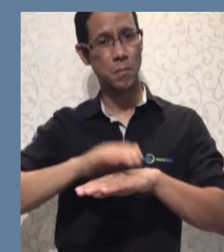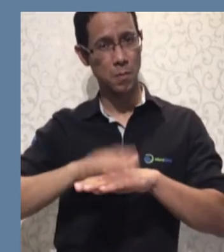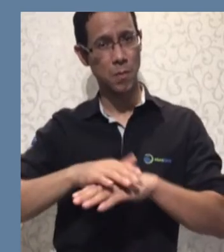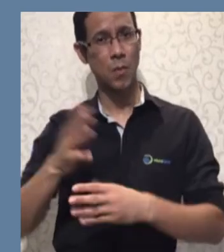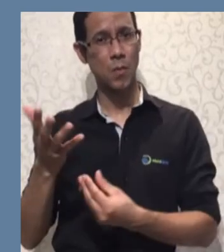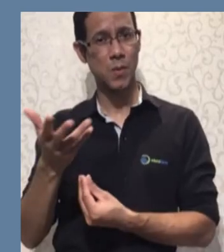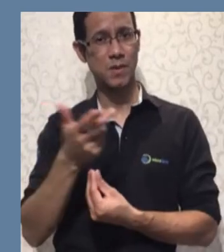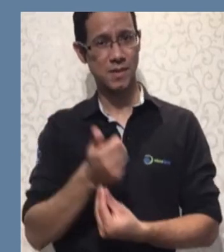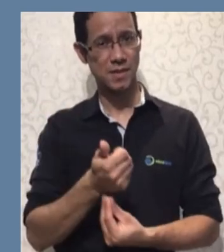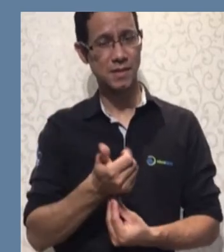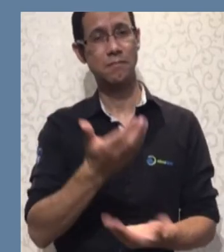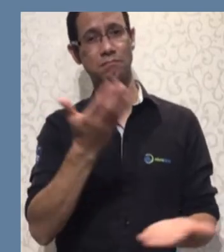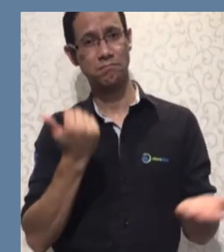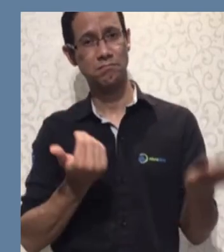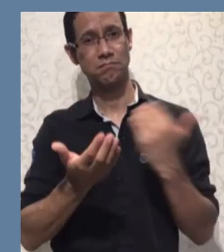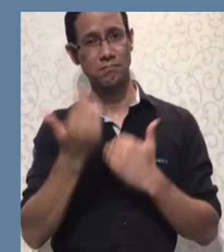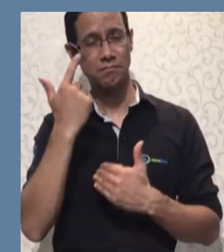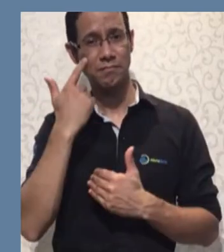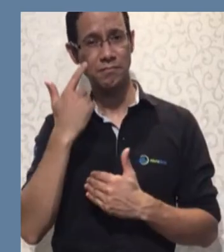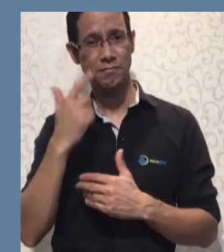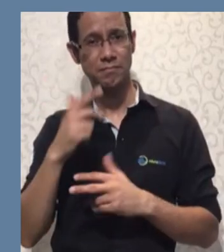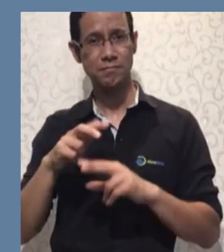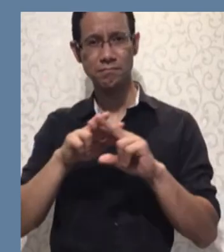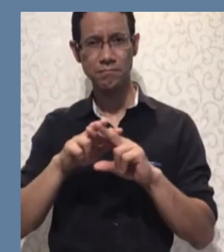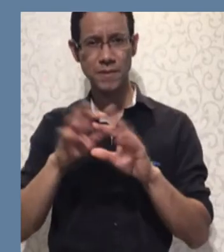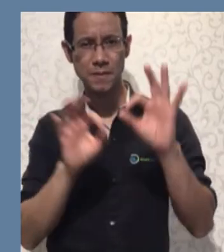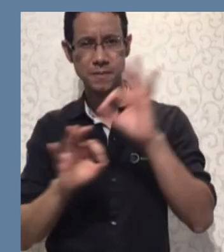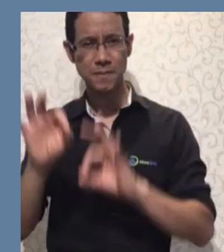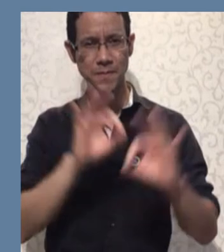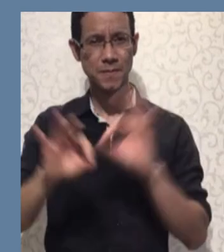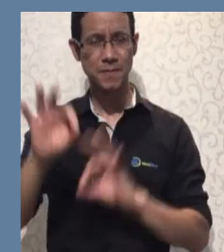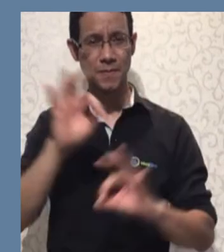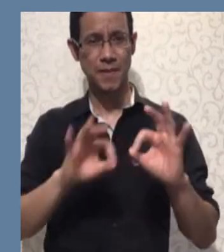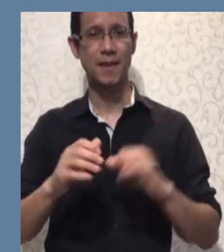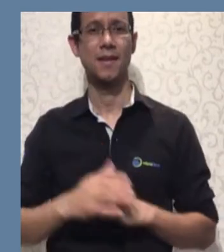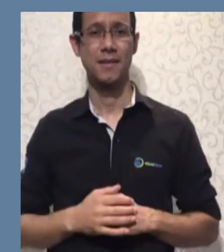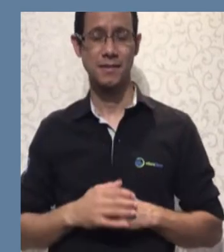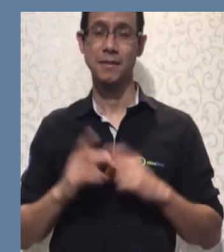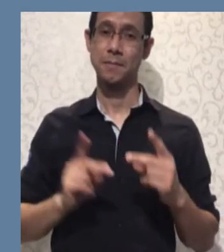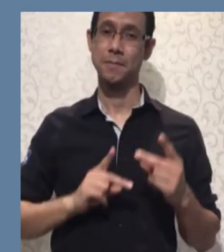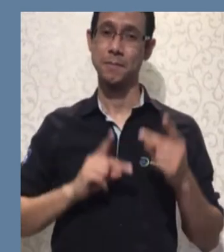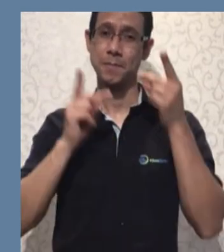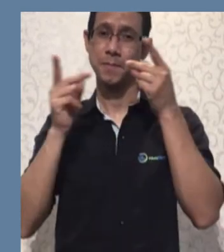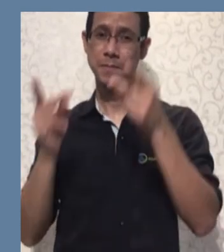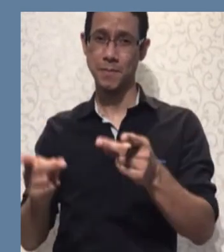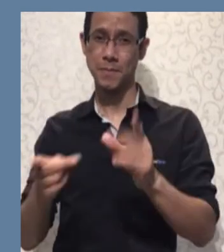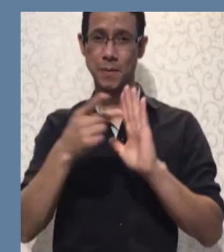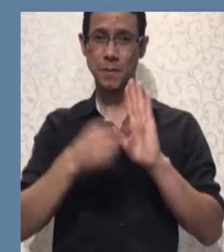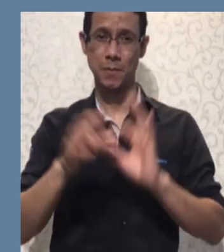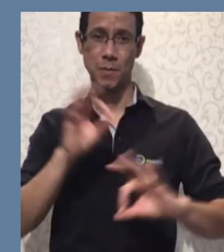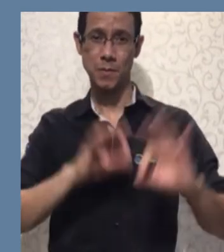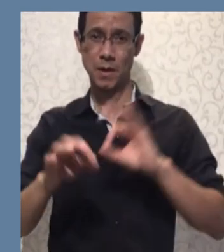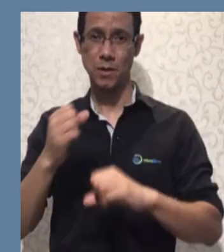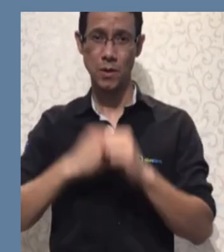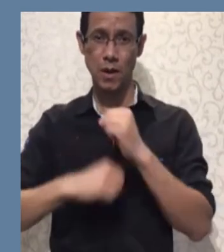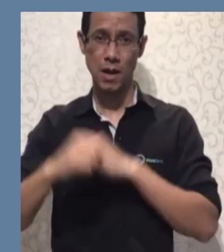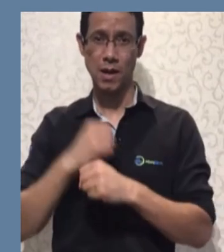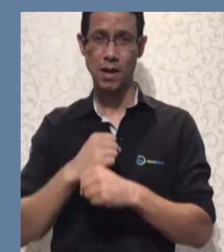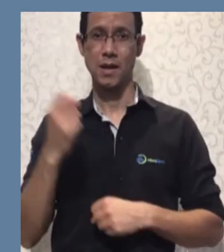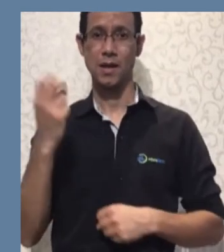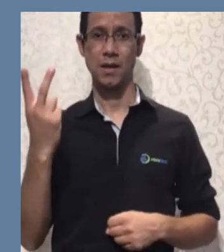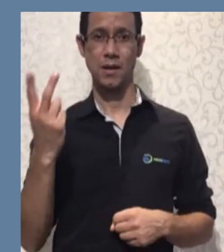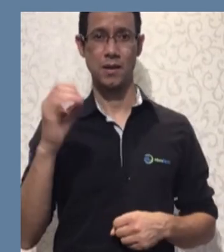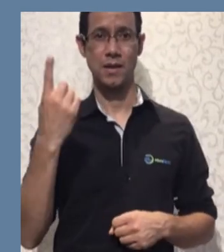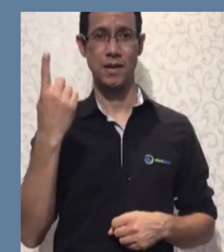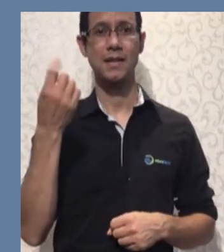a refazer uma releitura dessa pintura. E ele revisita esse projeto em 2016, né? E